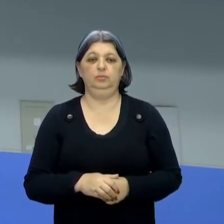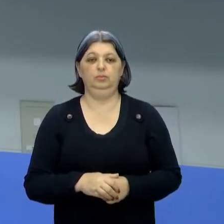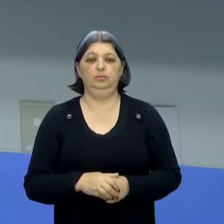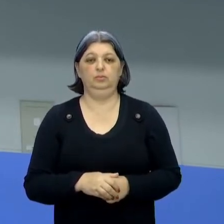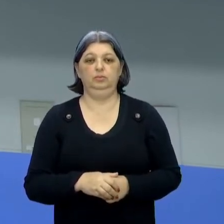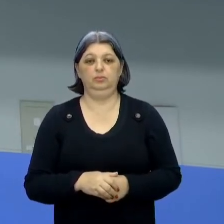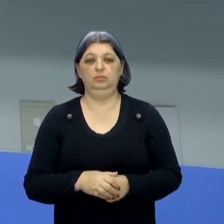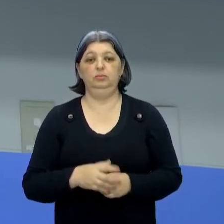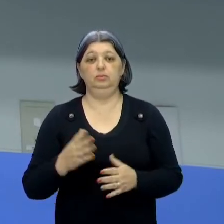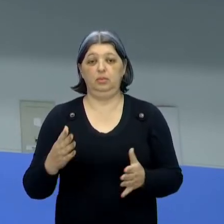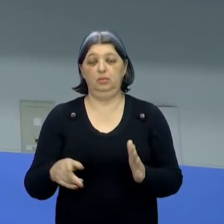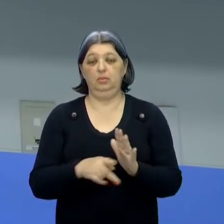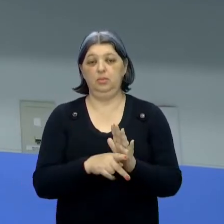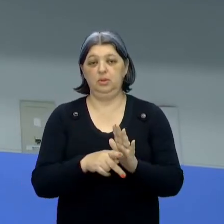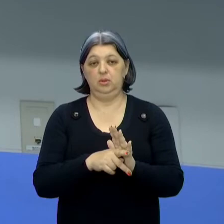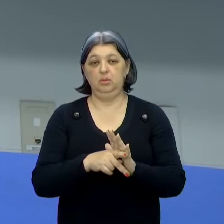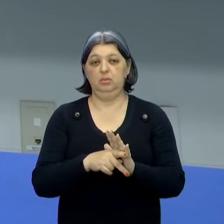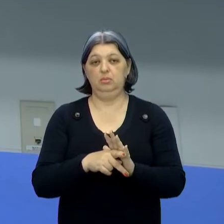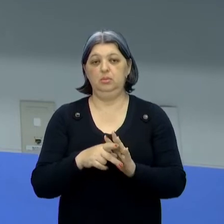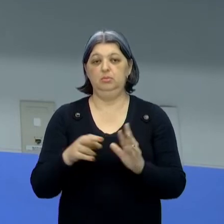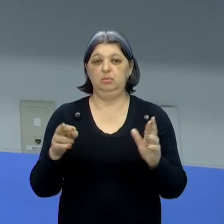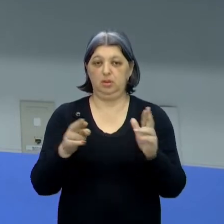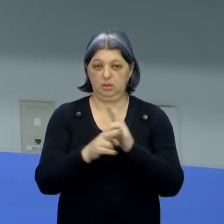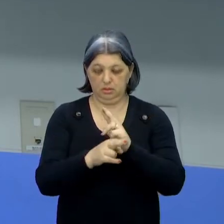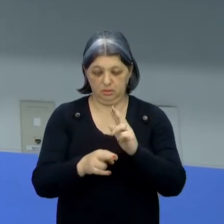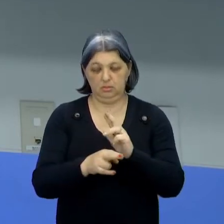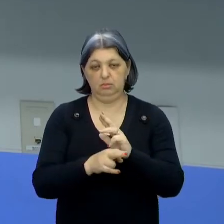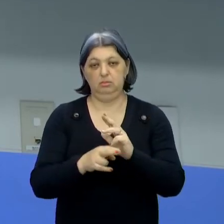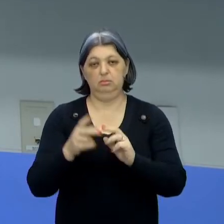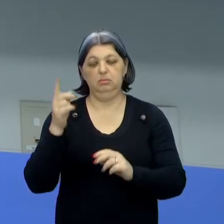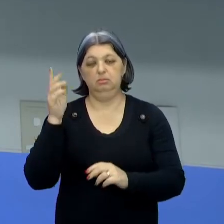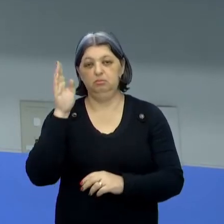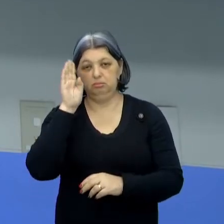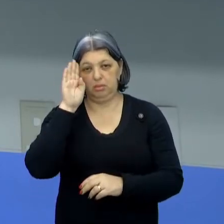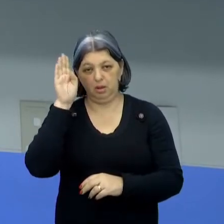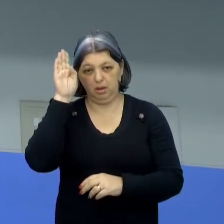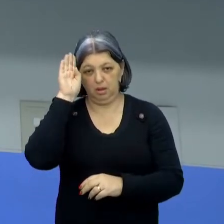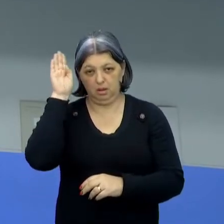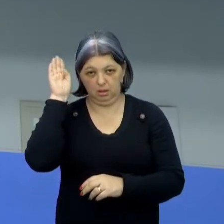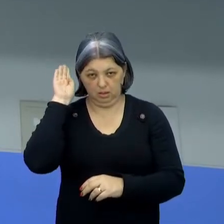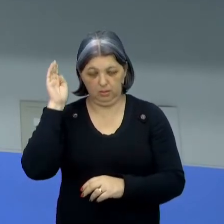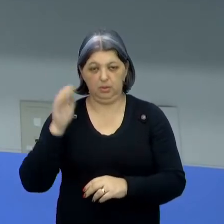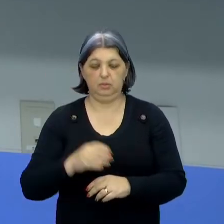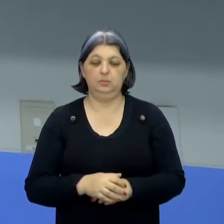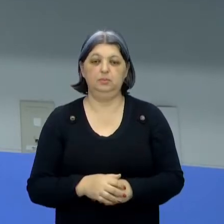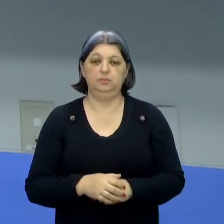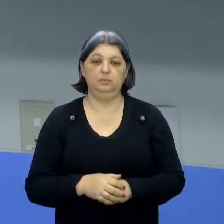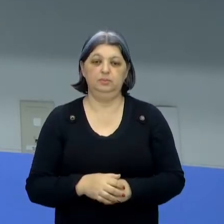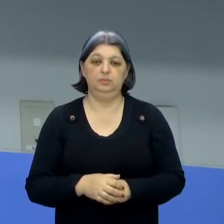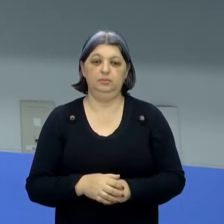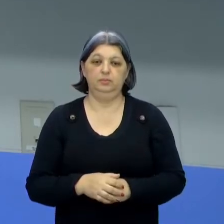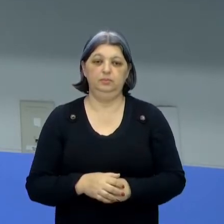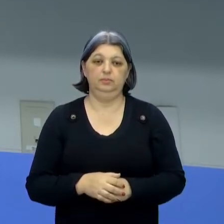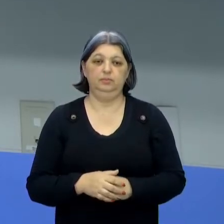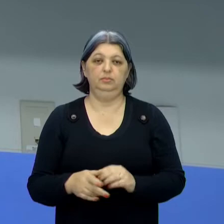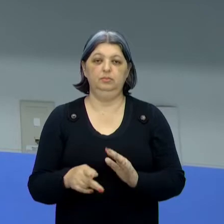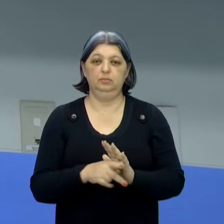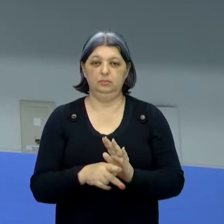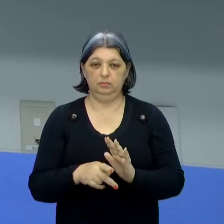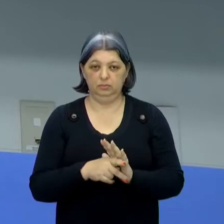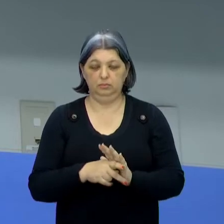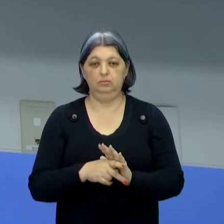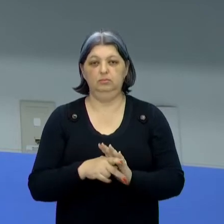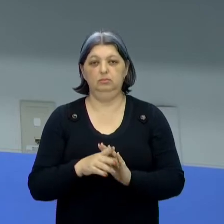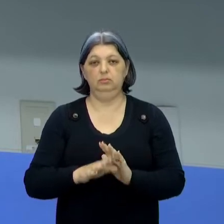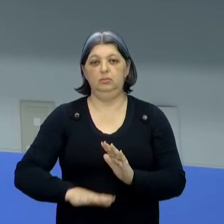apreciação acadêmica. E eu já cantei a bola, bastante sustentada pelo saber